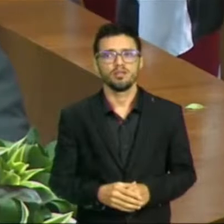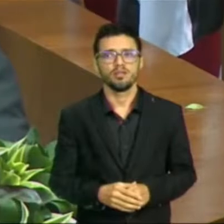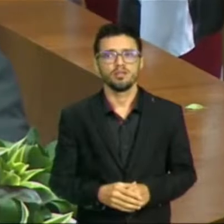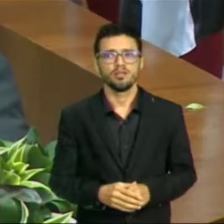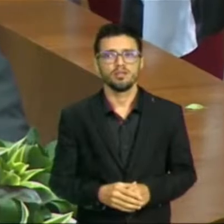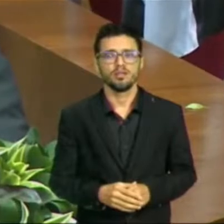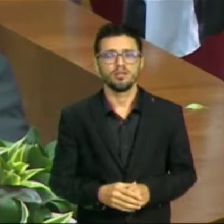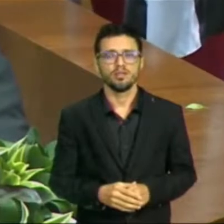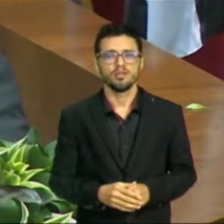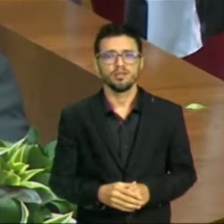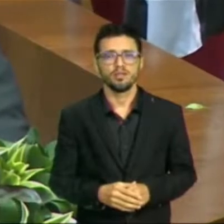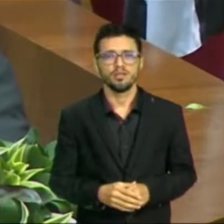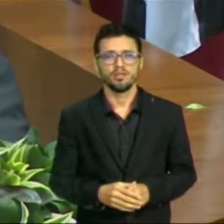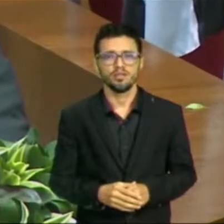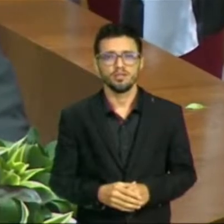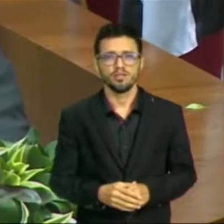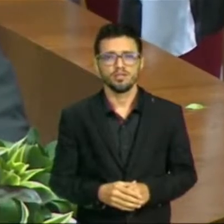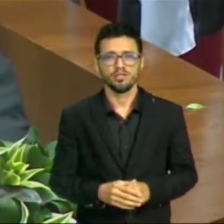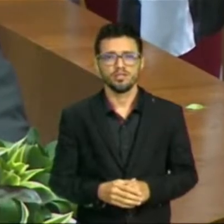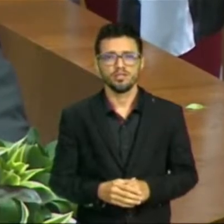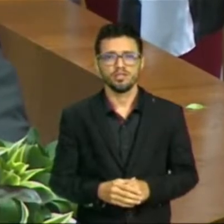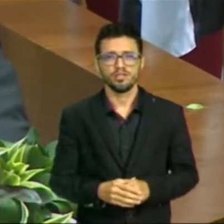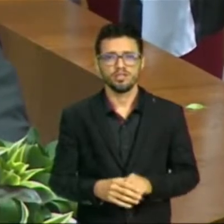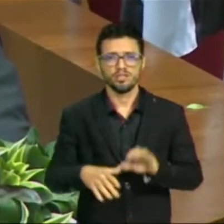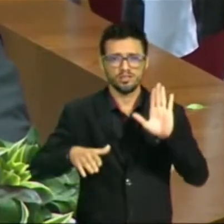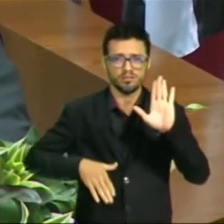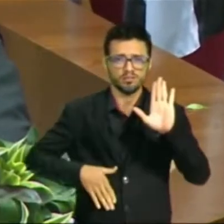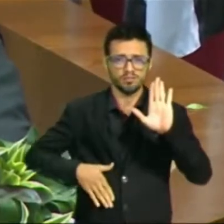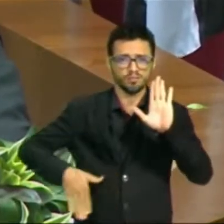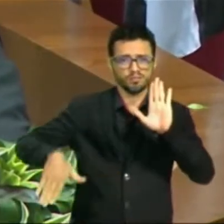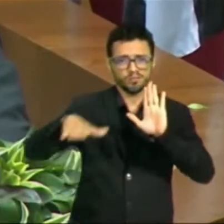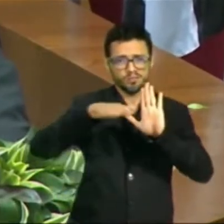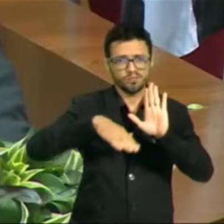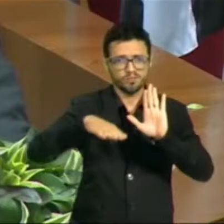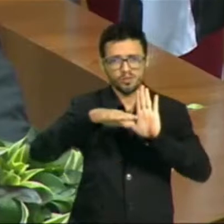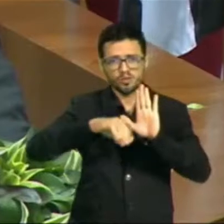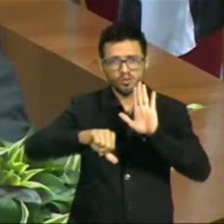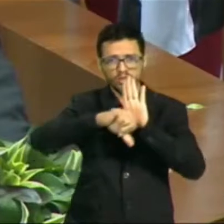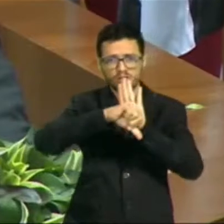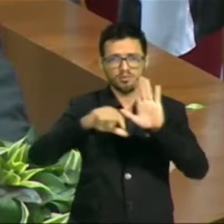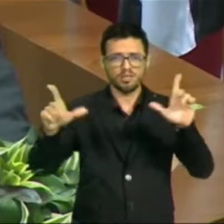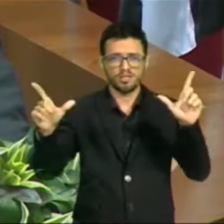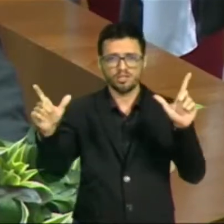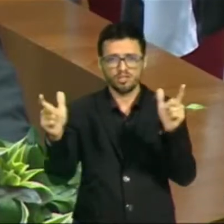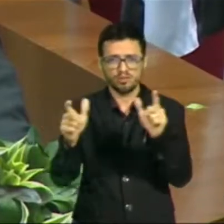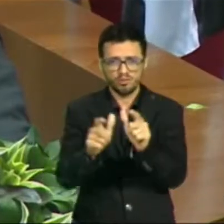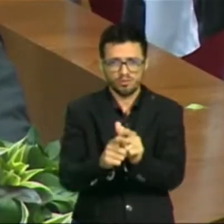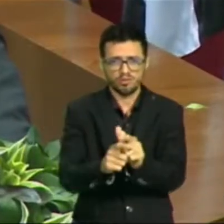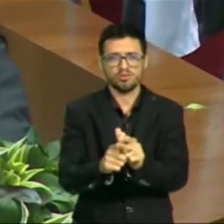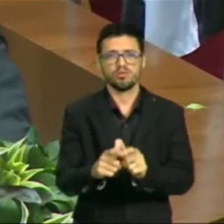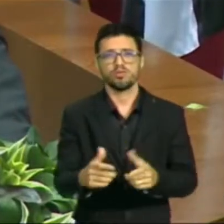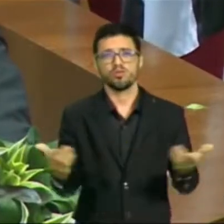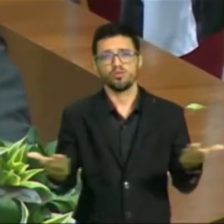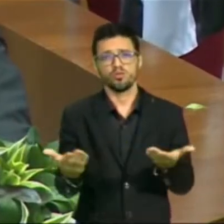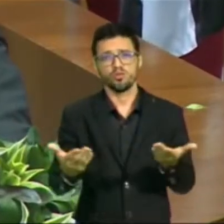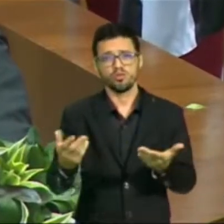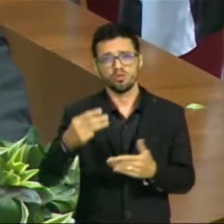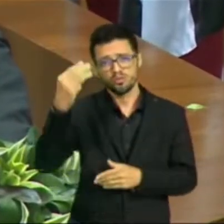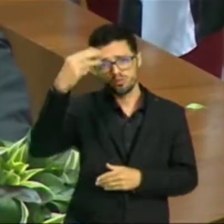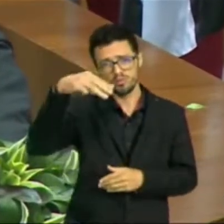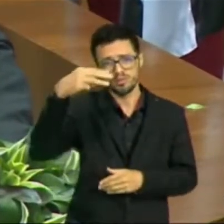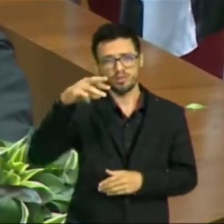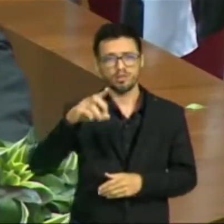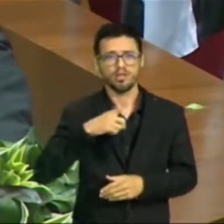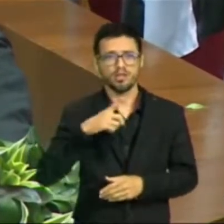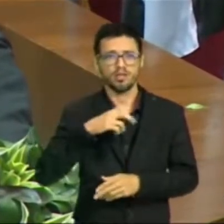de criminalidade em nosso estado. Hoje o Maranhão é uma grande referência do Norte e Nordeste. Hoje o estado do Maranhão